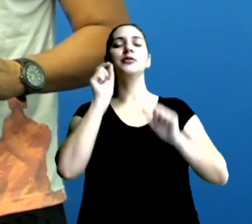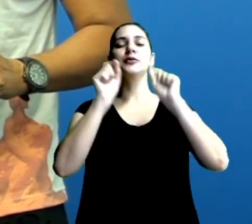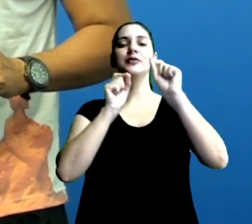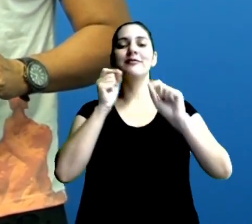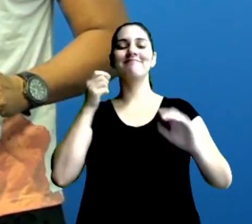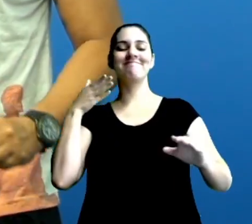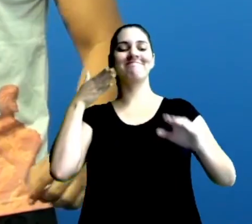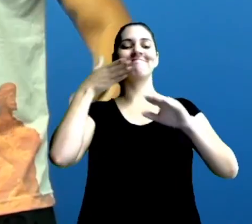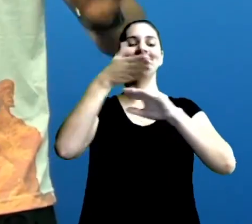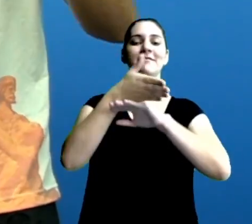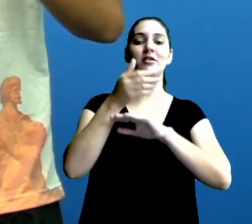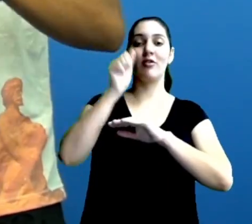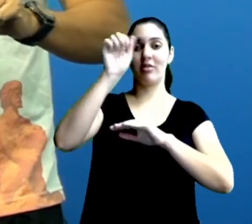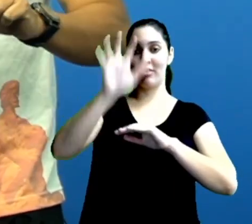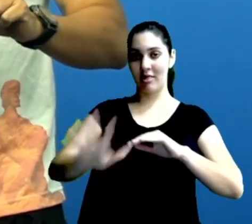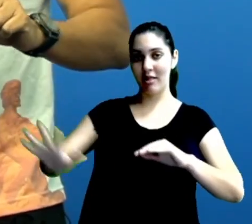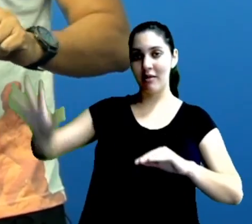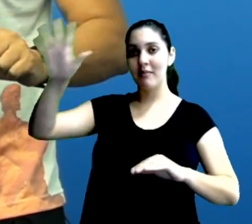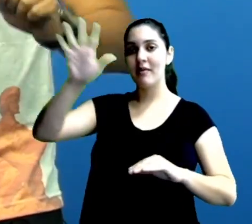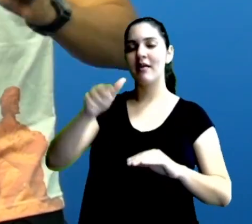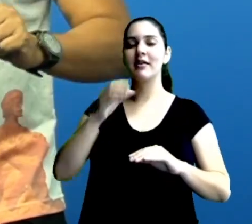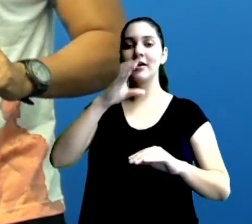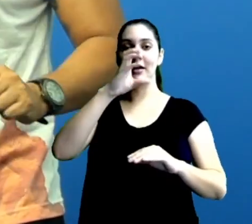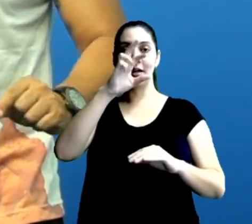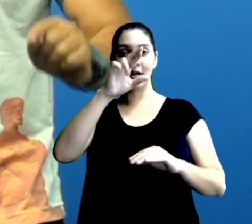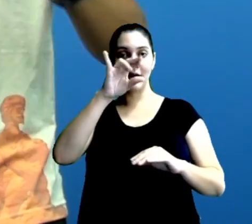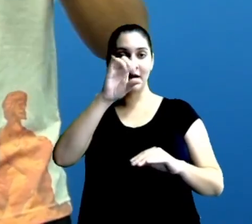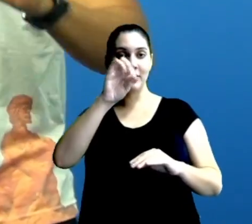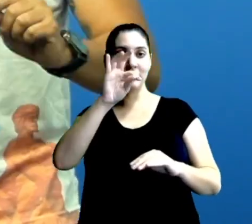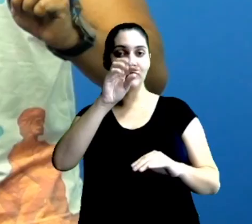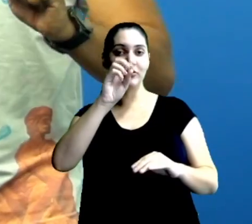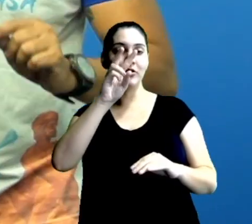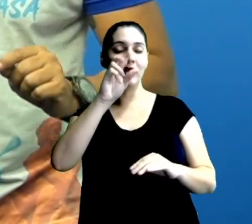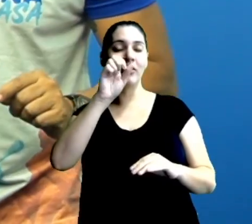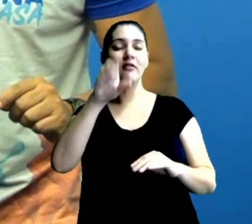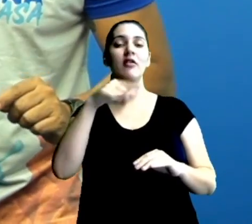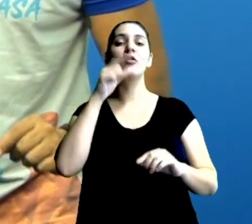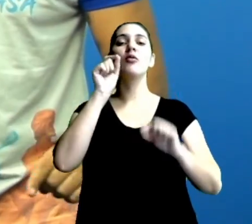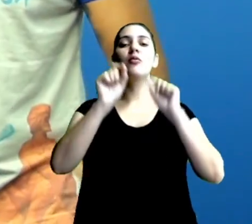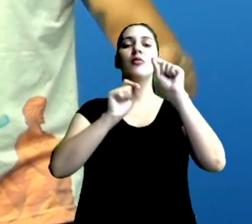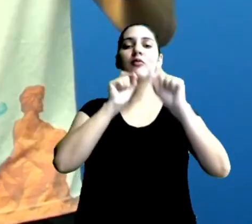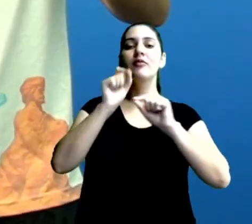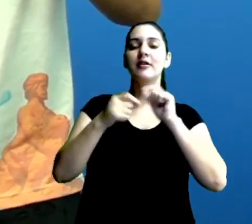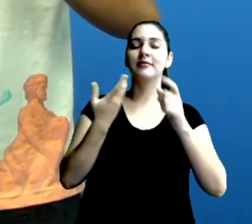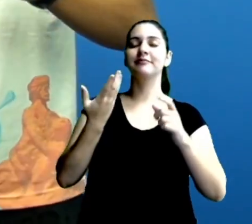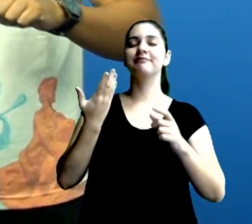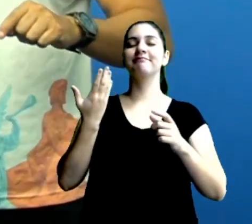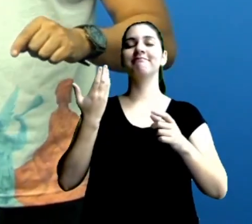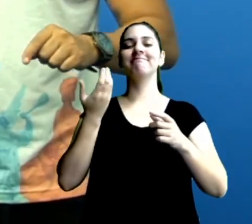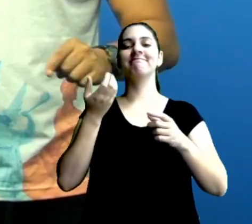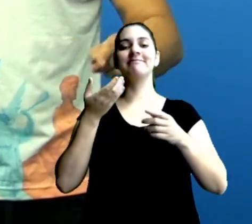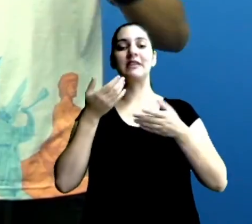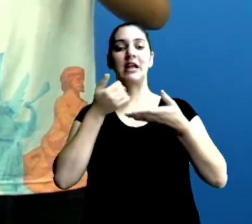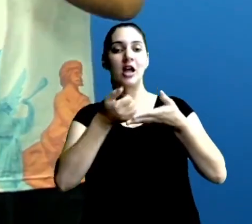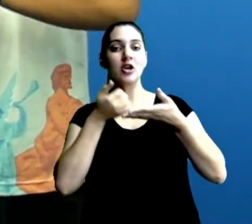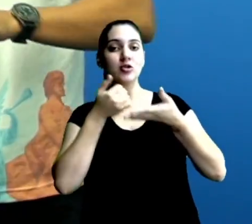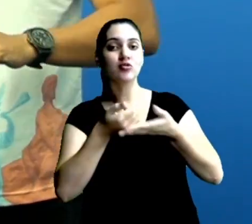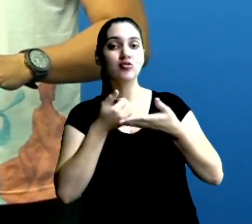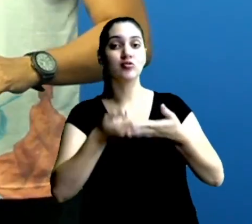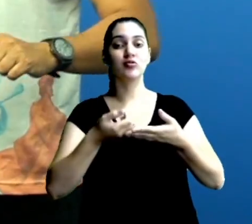das Américas. E Cristóvão Colombo foi patrocinado pelos espanhóis, mas